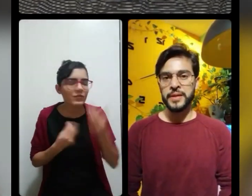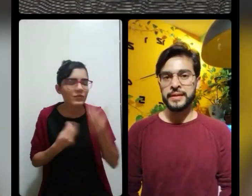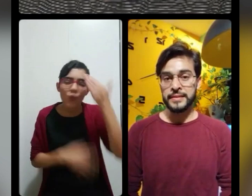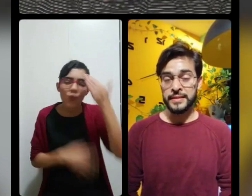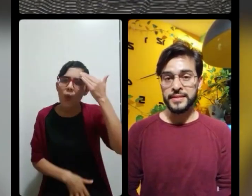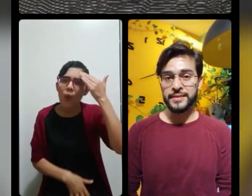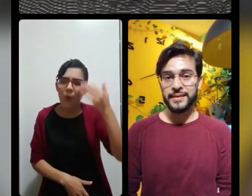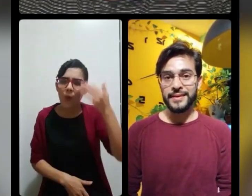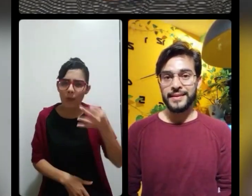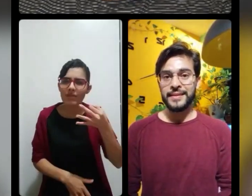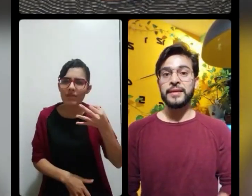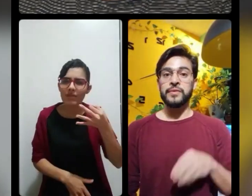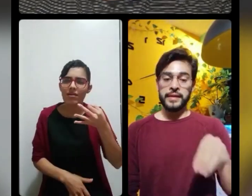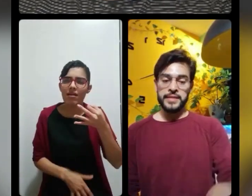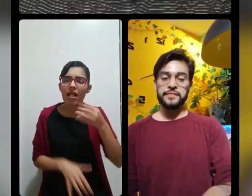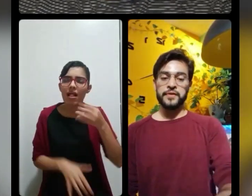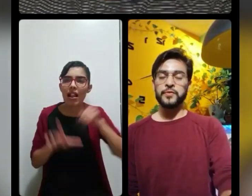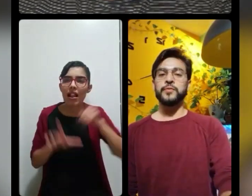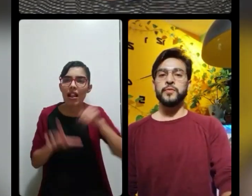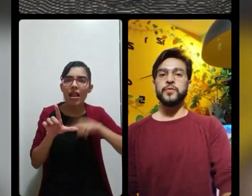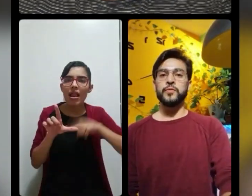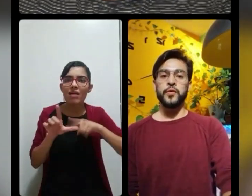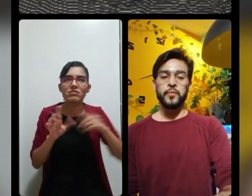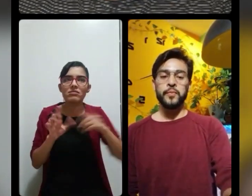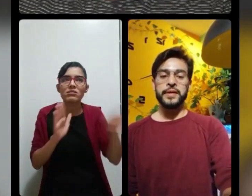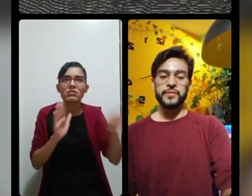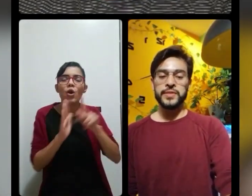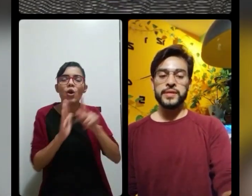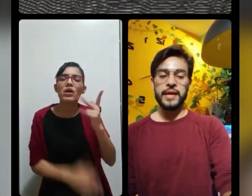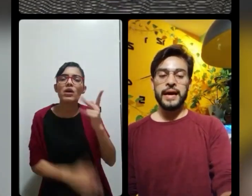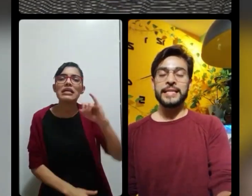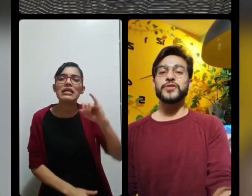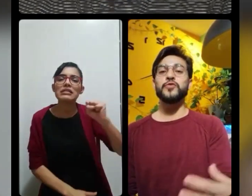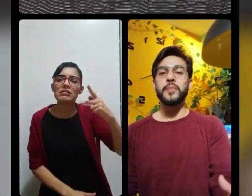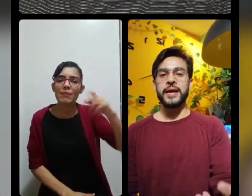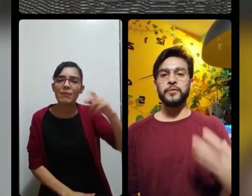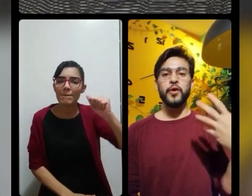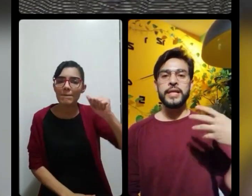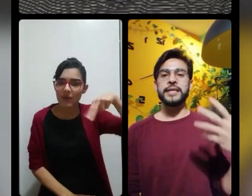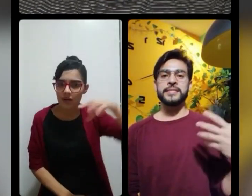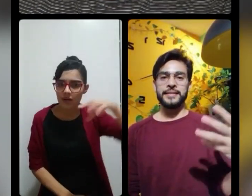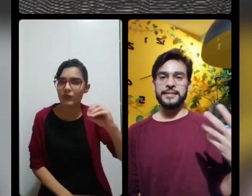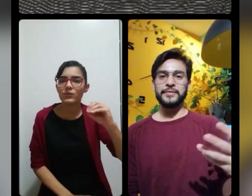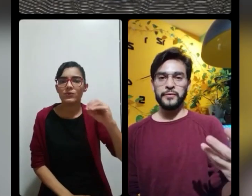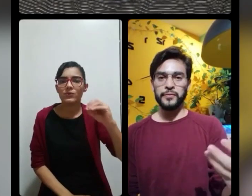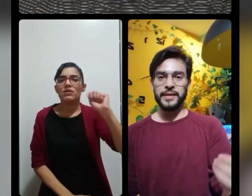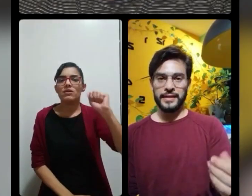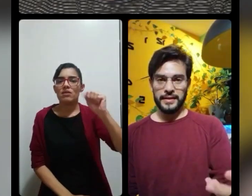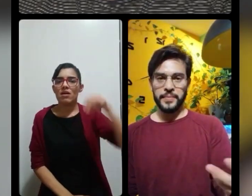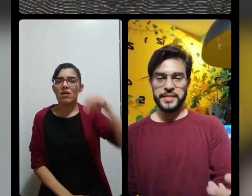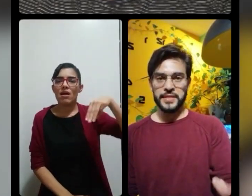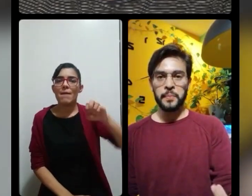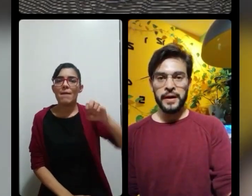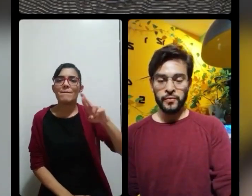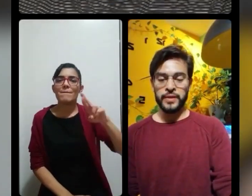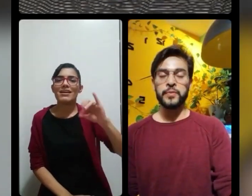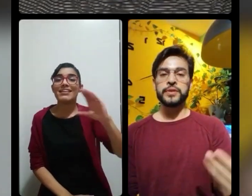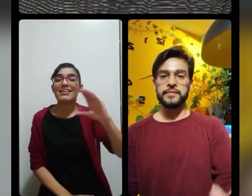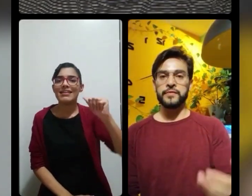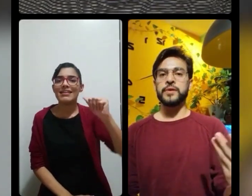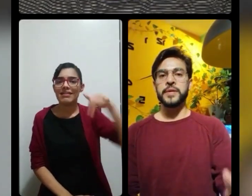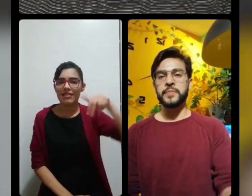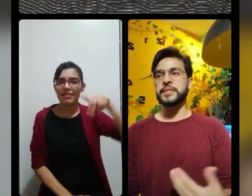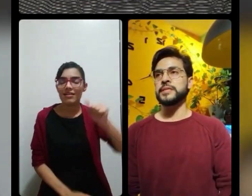letras hispano-americanas. Então, esse foi o momento, assim, a descoberta, o olhar científico principal